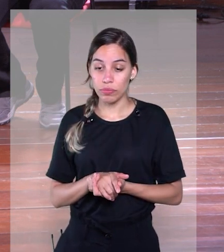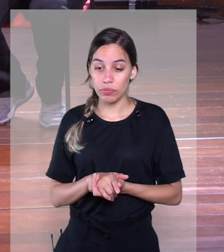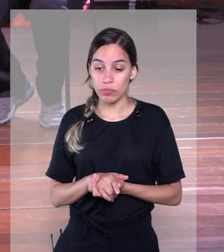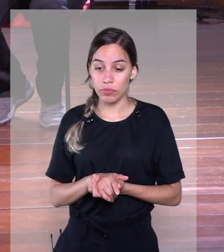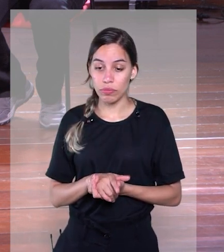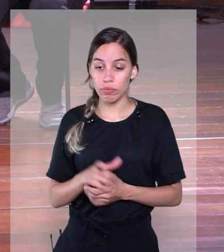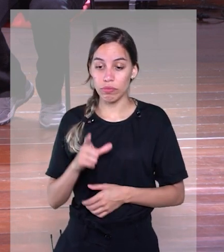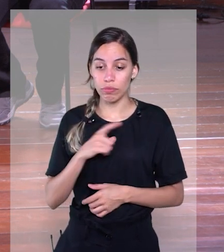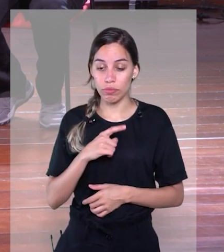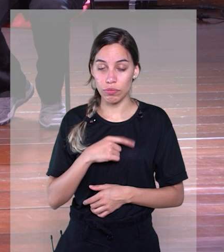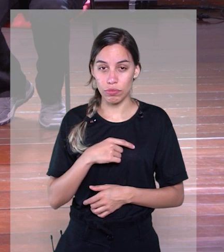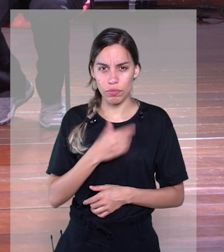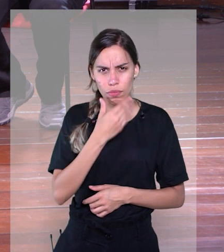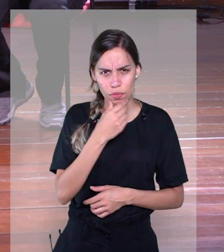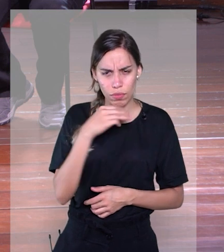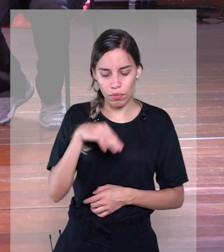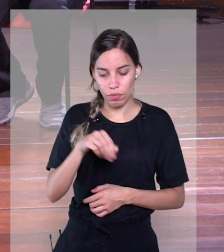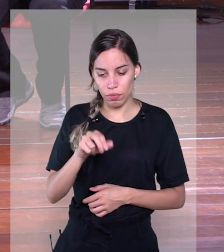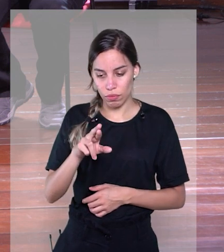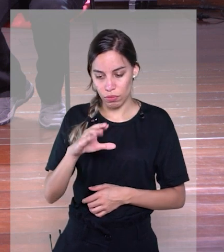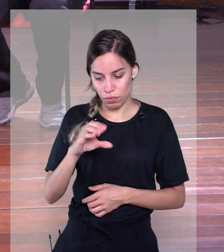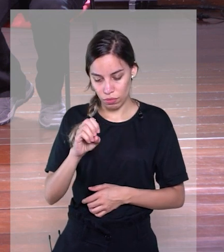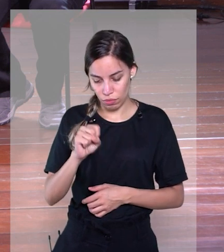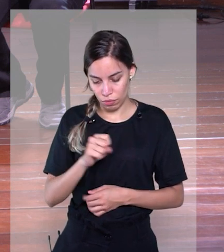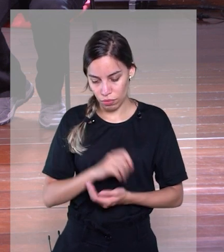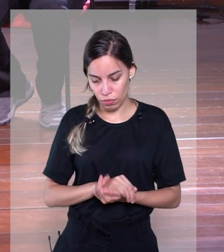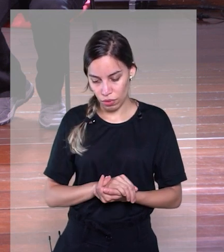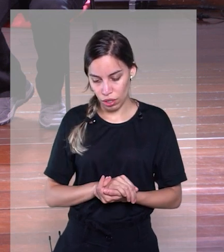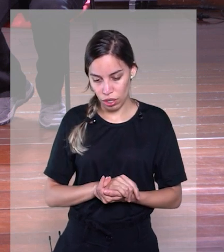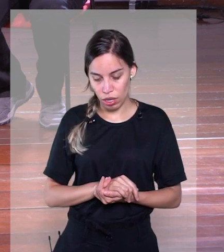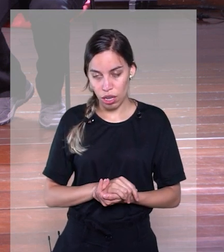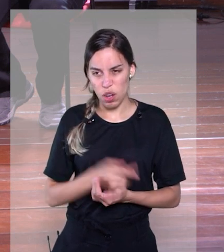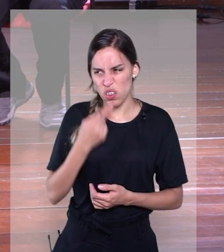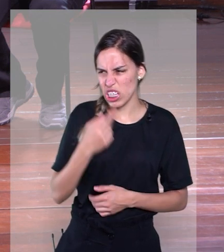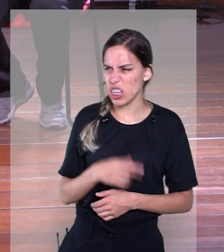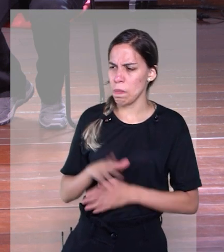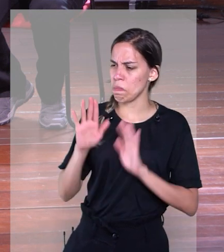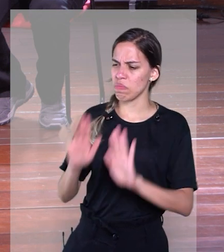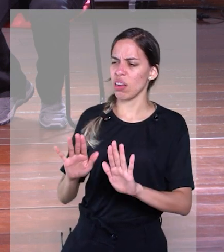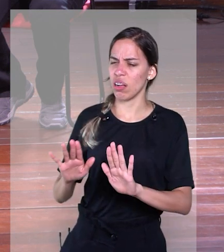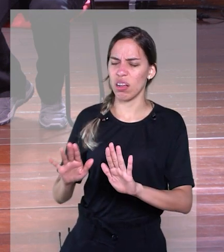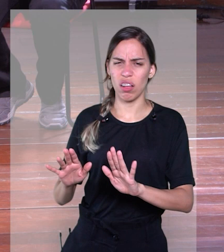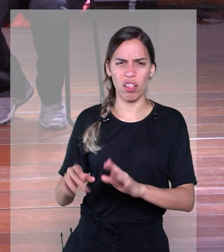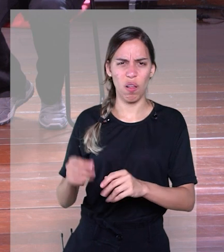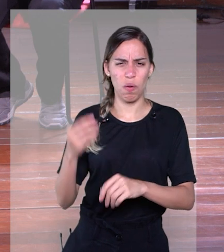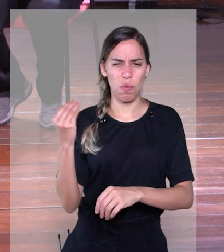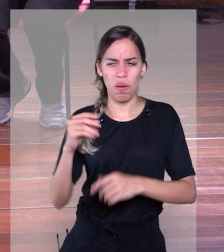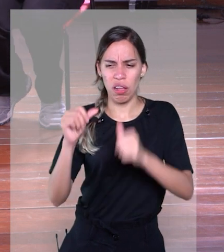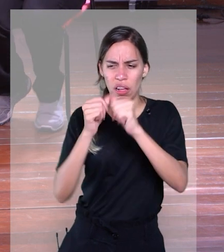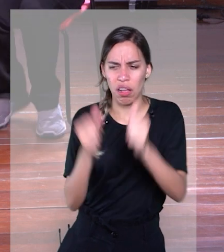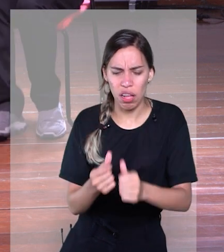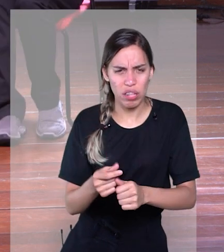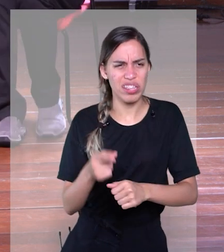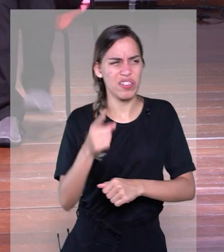vive reclamando no jornal dele: chega de botarem estátuas do Carlos aqui em Itabira, leiam